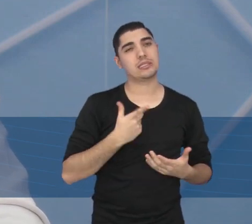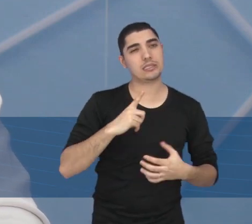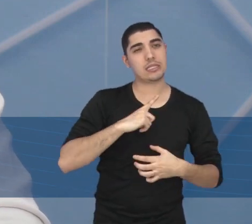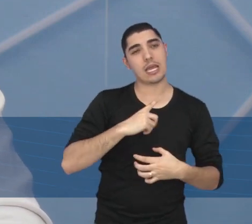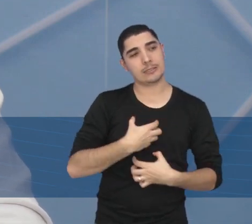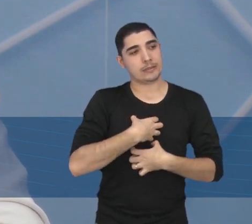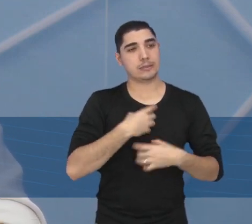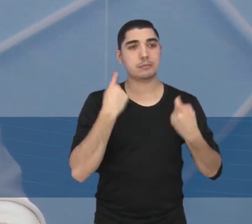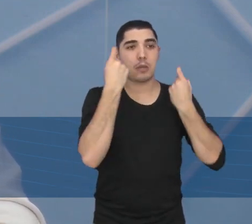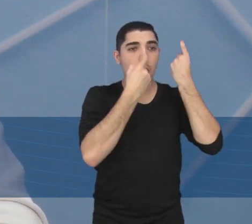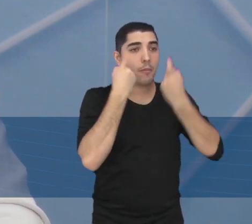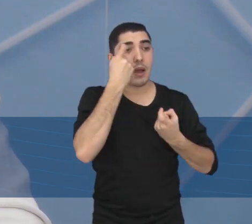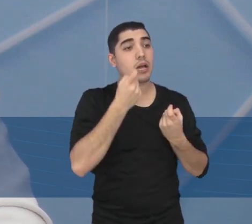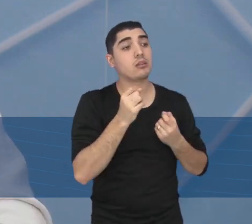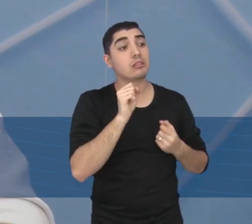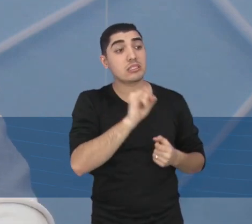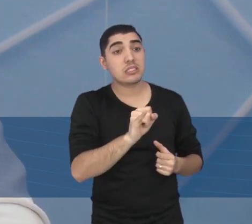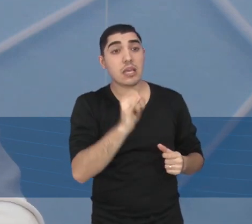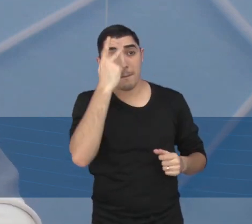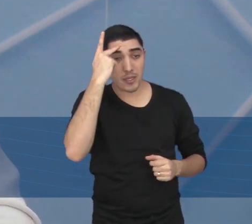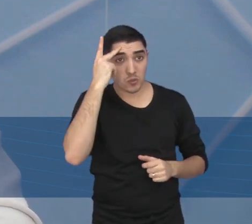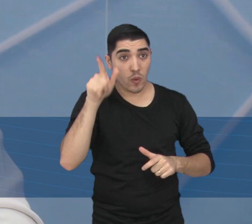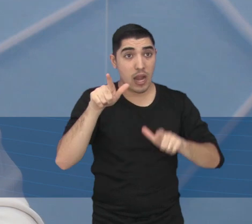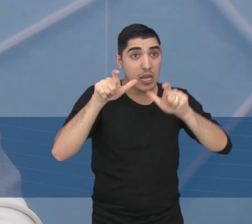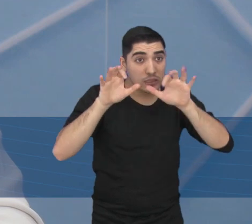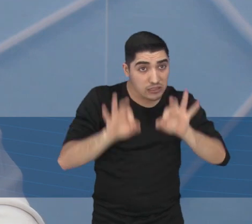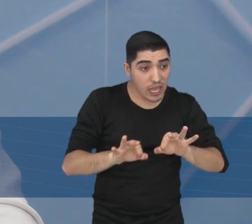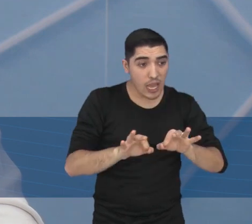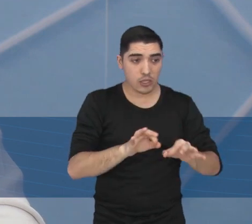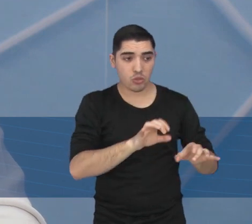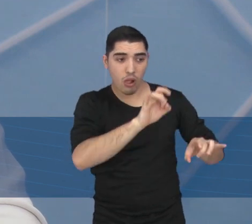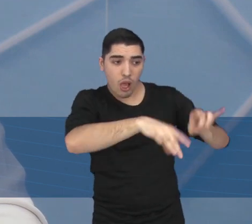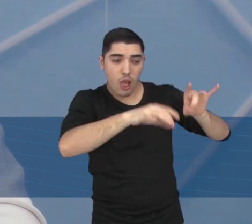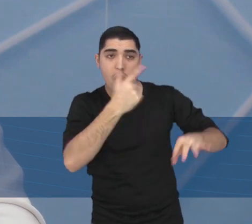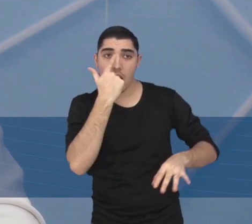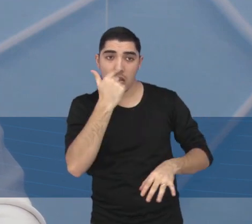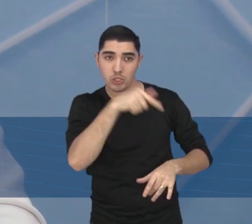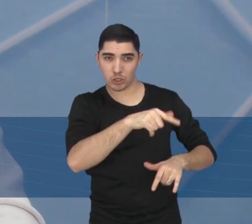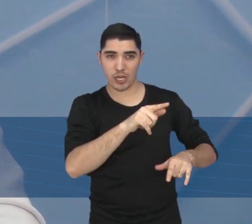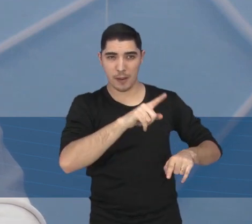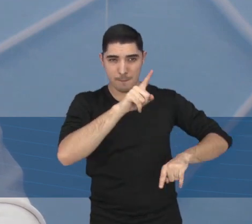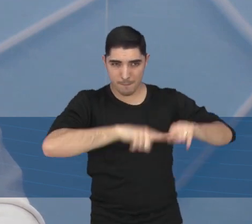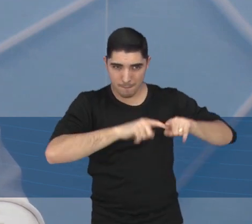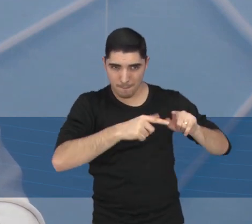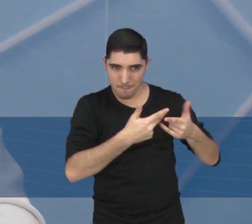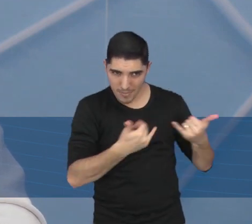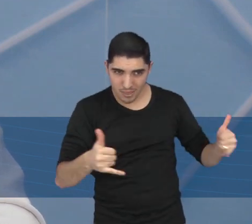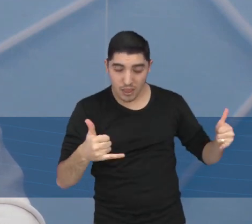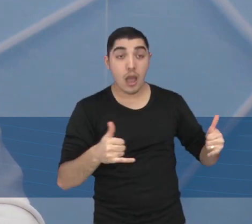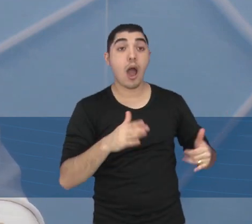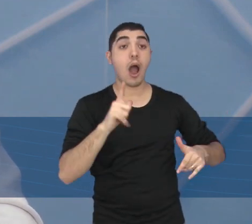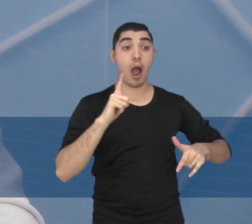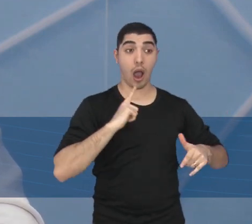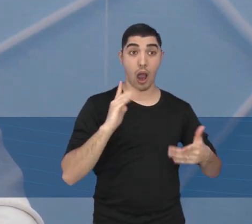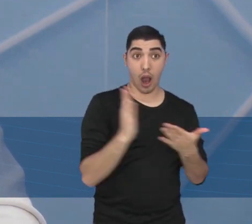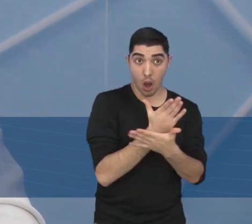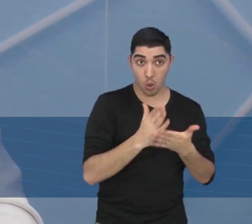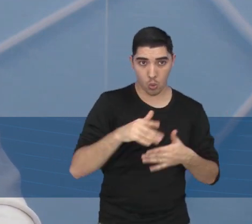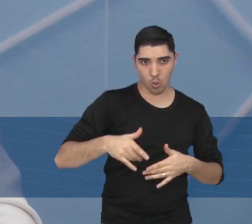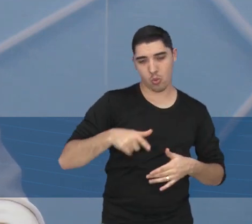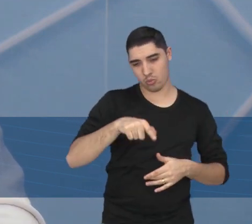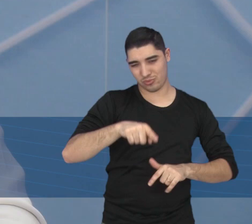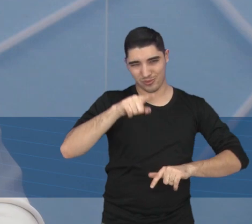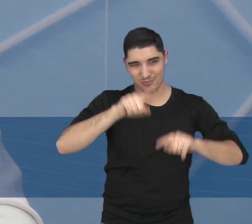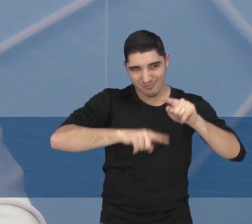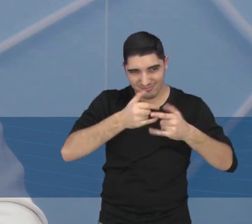equipamento, caso ele não seja nem destinado incorretamente. Por exemplo, tem muitos eletroeletrônicos que contêm dados pessoais,